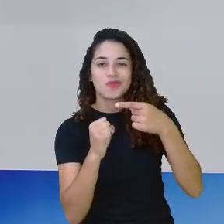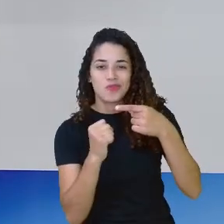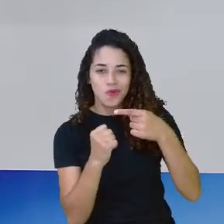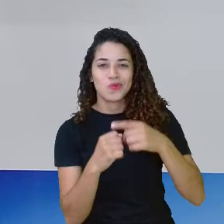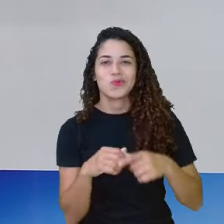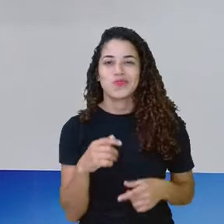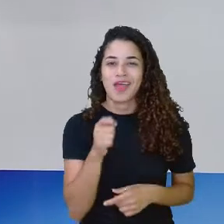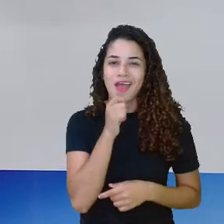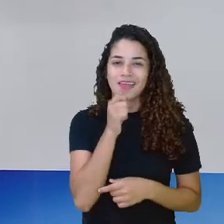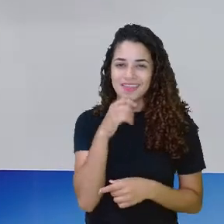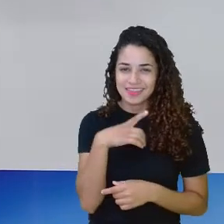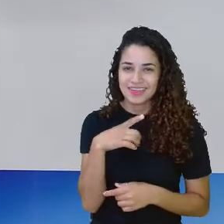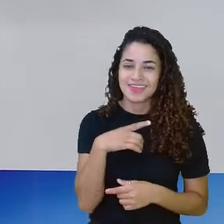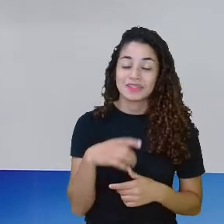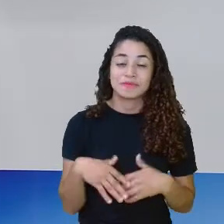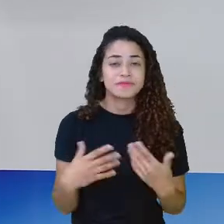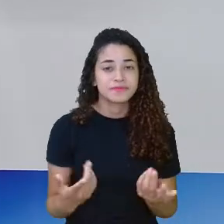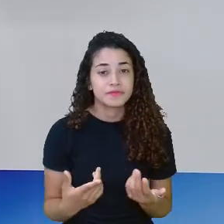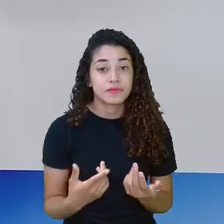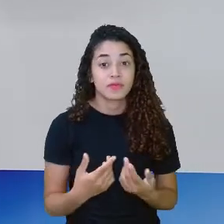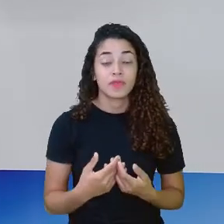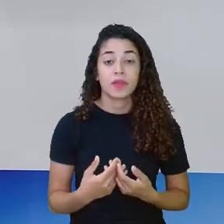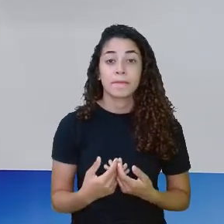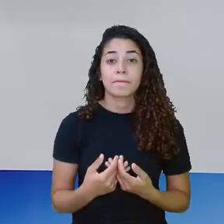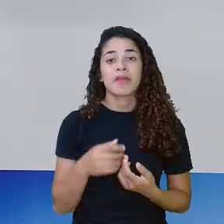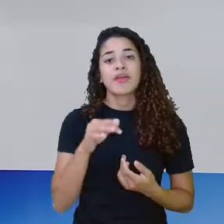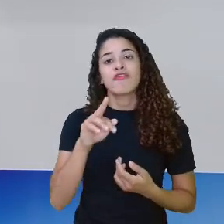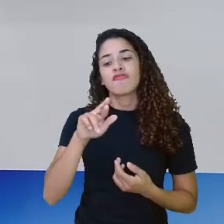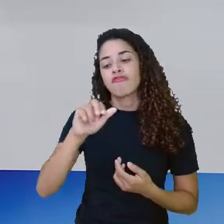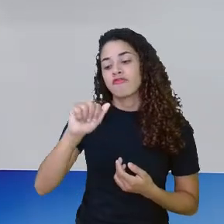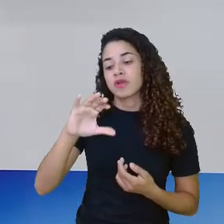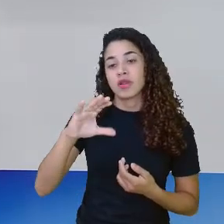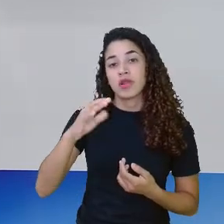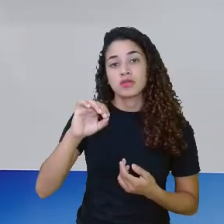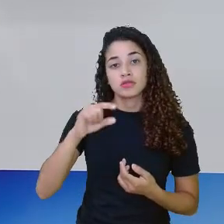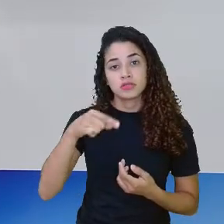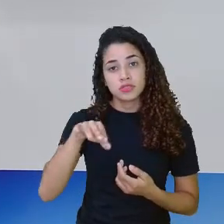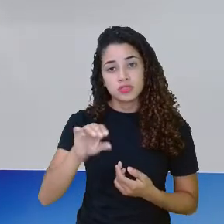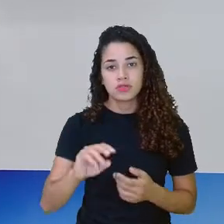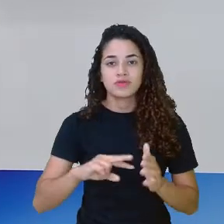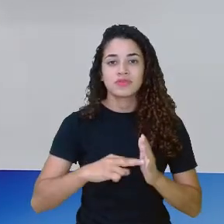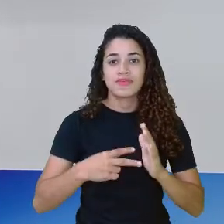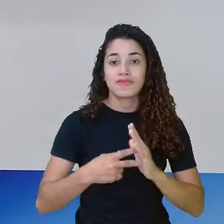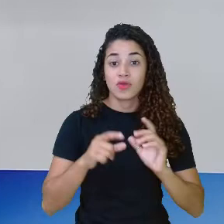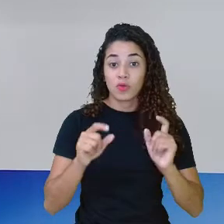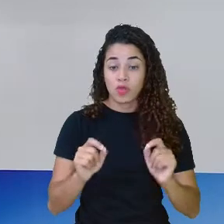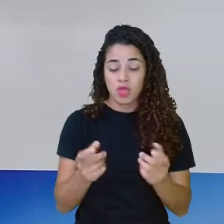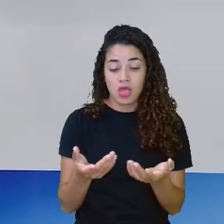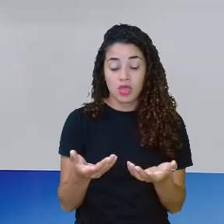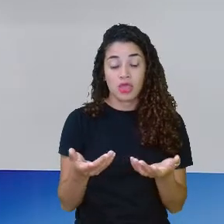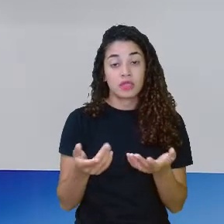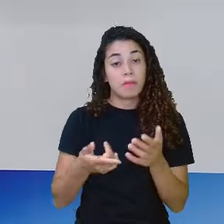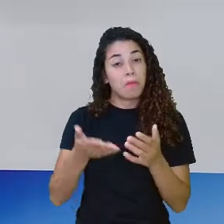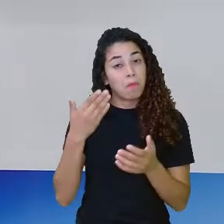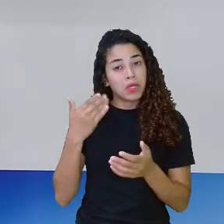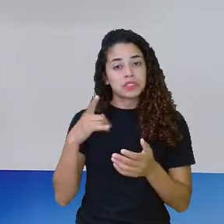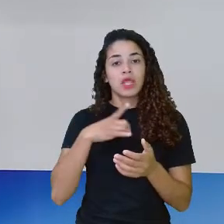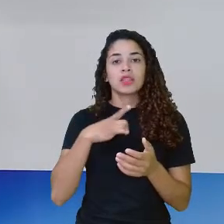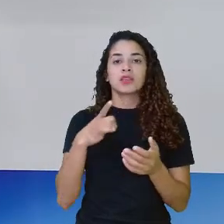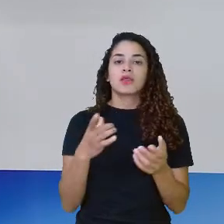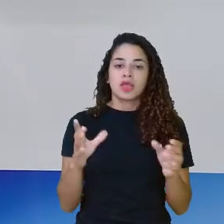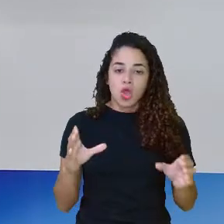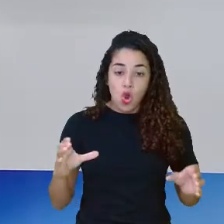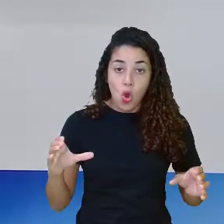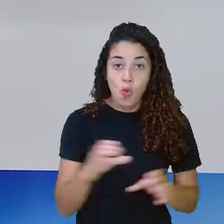pizza. Então, esse número, a fração, ela significa isso, que eu tinha um inteiro, é a representação